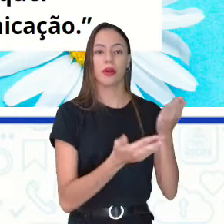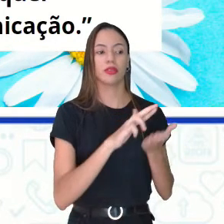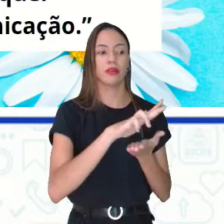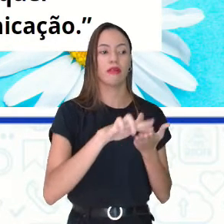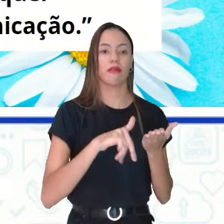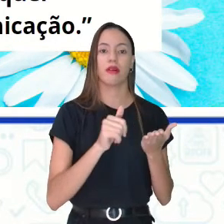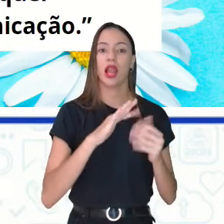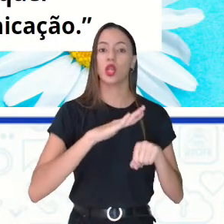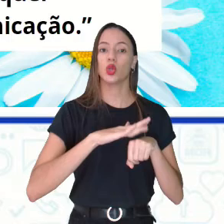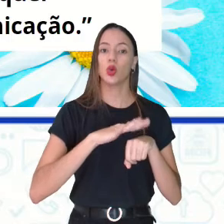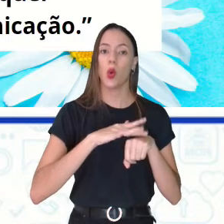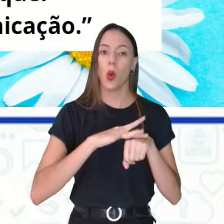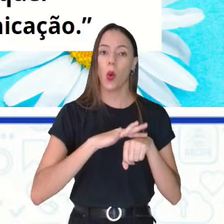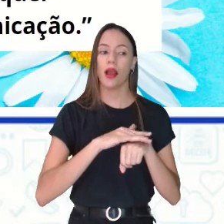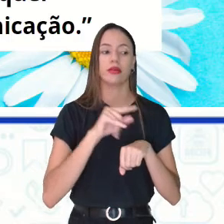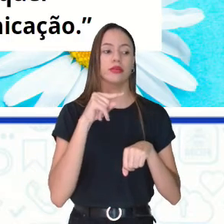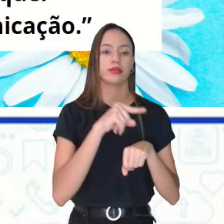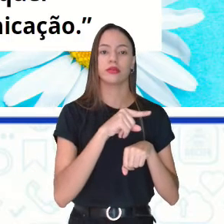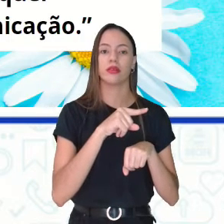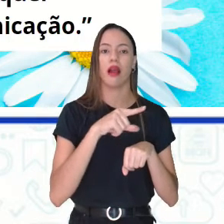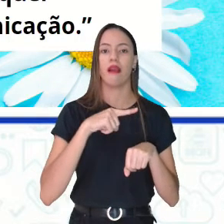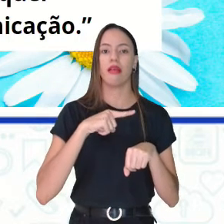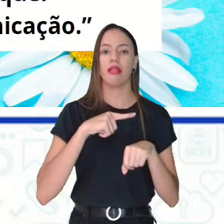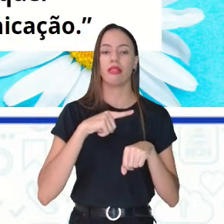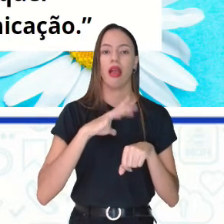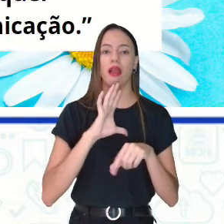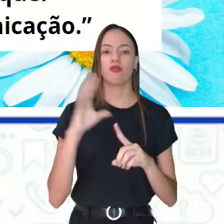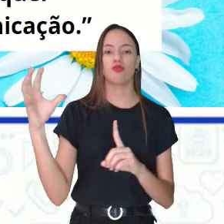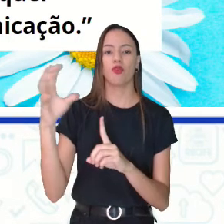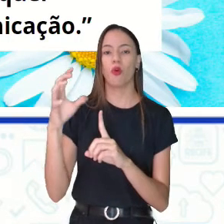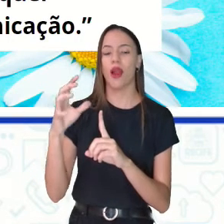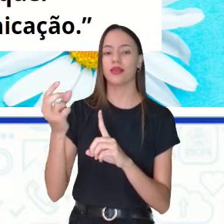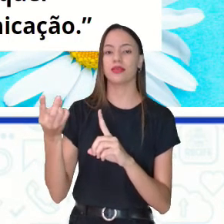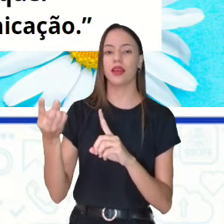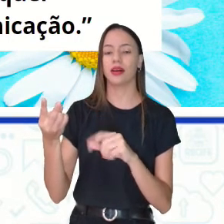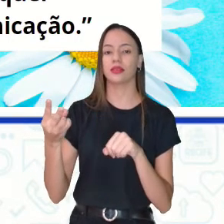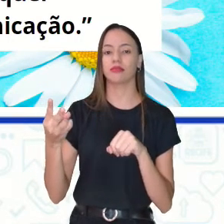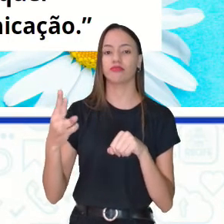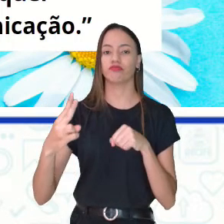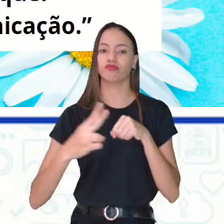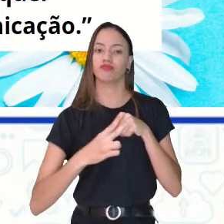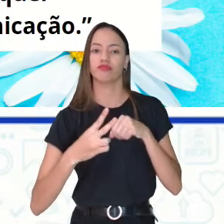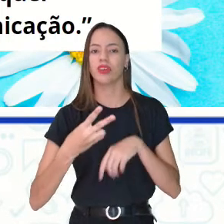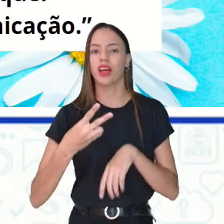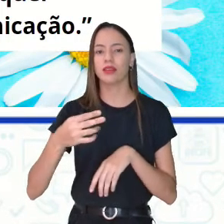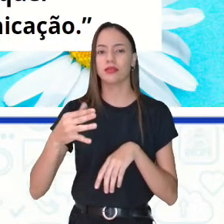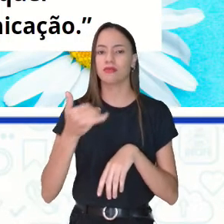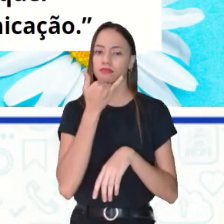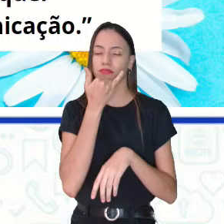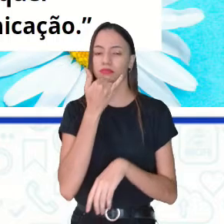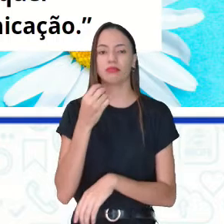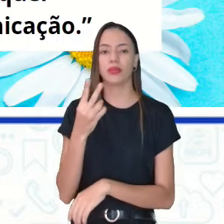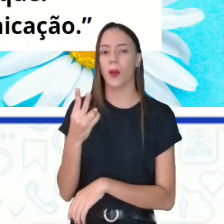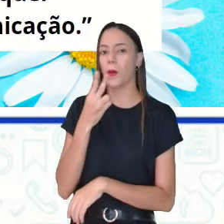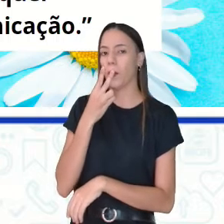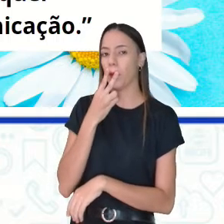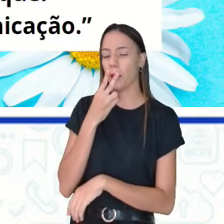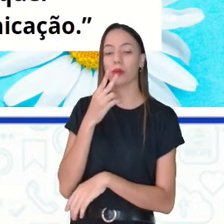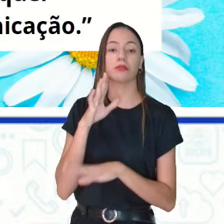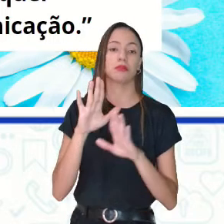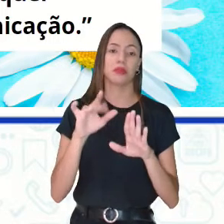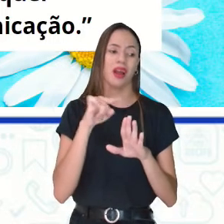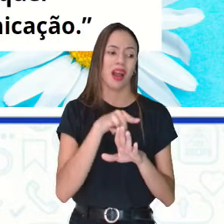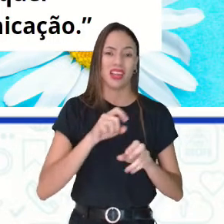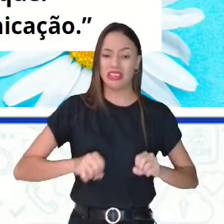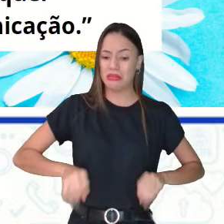doenças relacionadas ao tabagismo. Os ganhos com os impostos nem de longe compensam o dinheiro